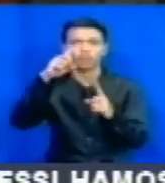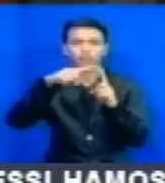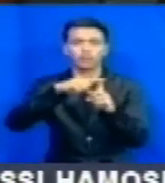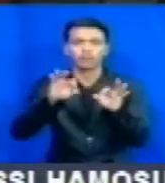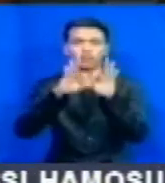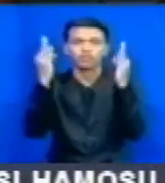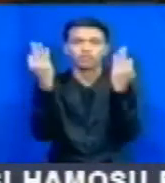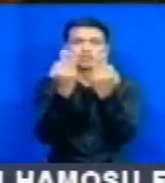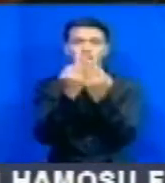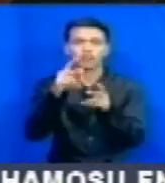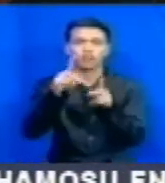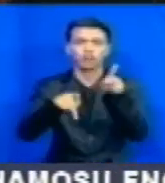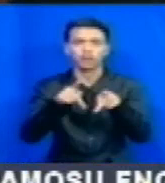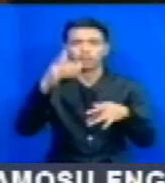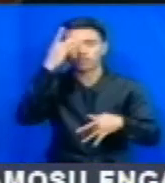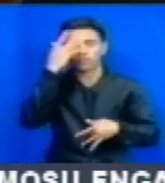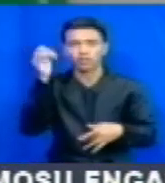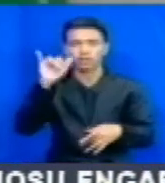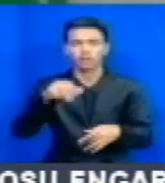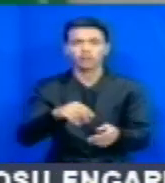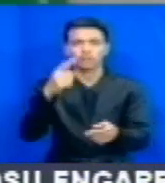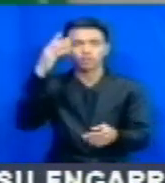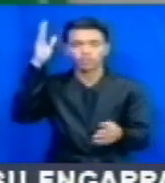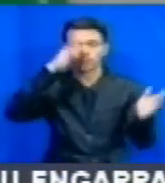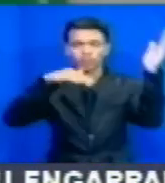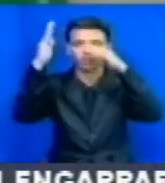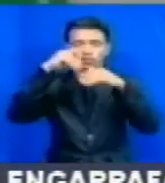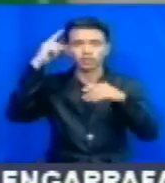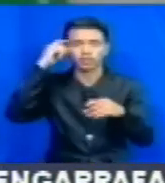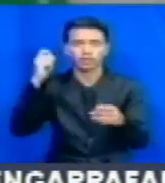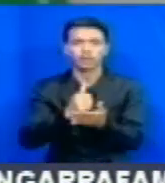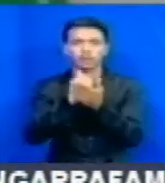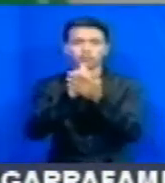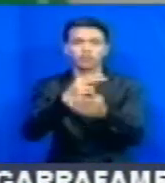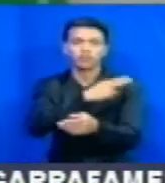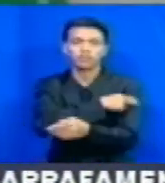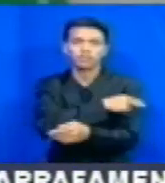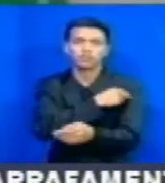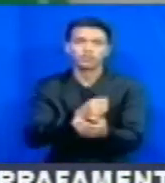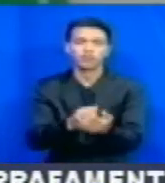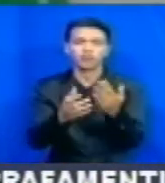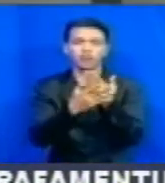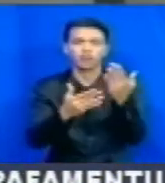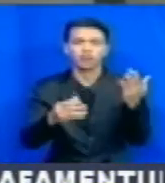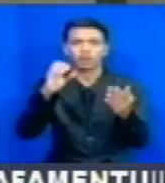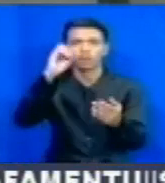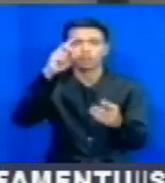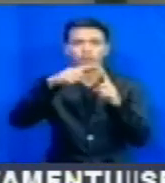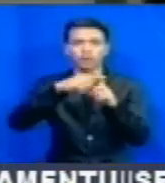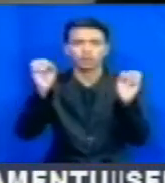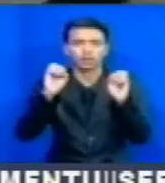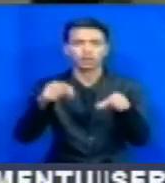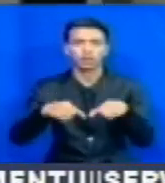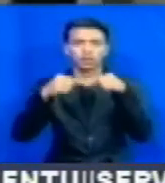Família paciente Balum preocupa tamba baise Hospital Nacional Guido Valadares, mai be grupo RAN o mais la iha, o de